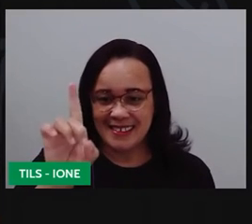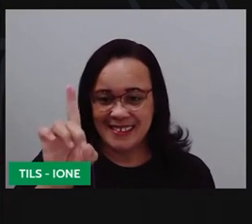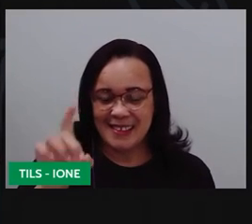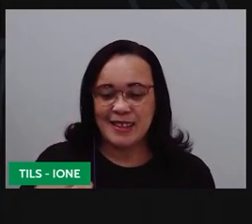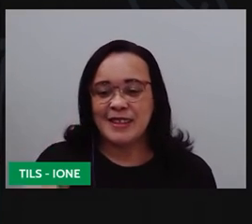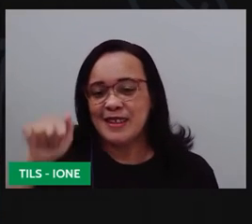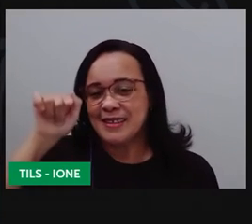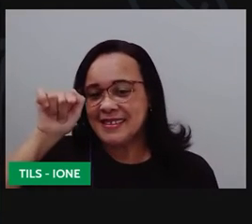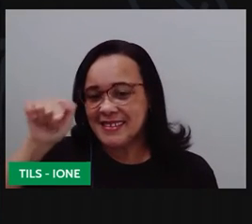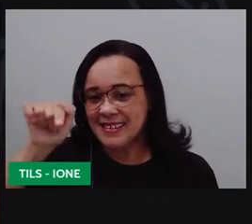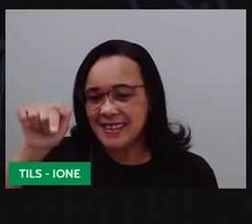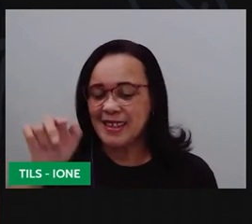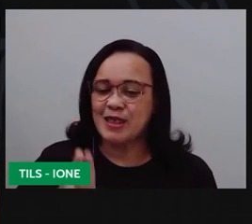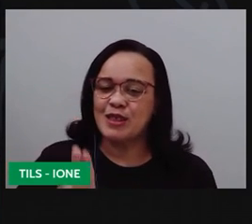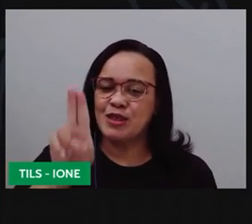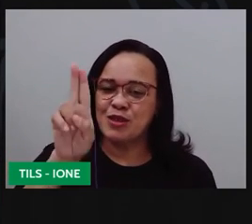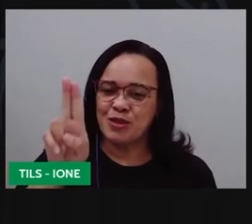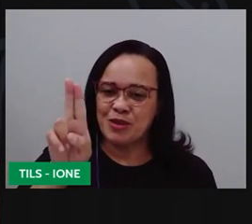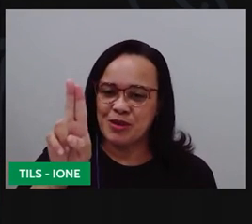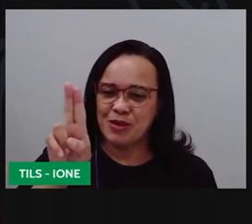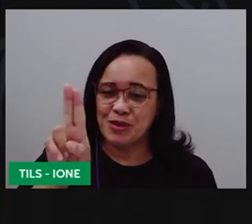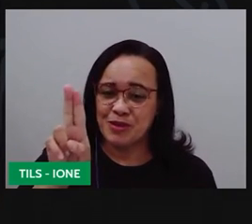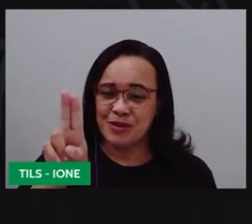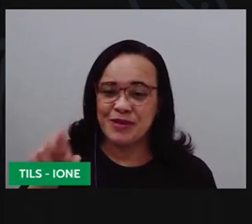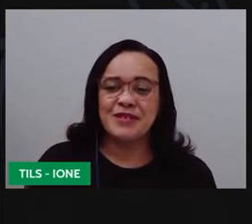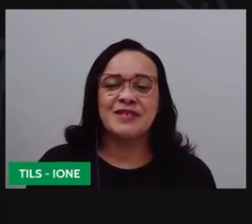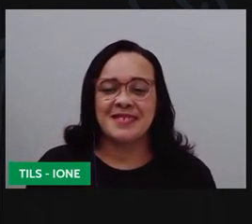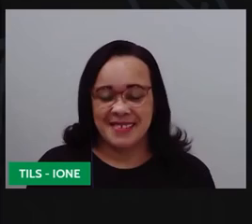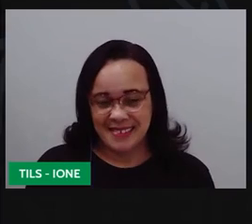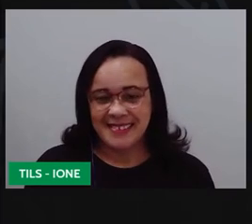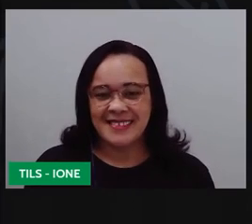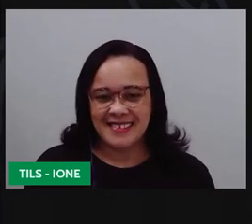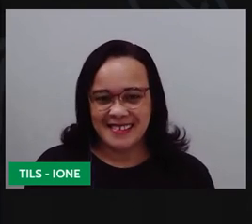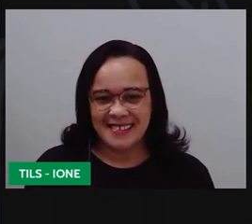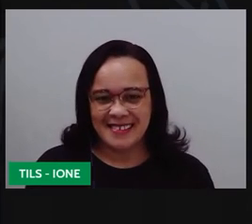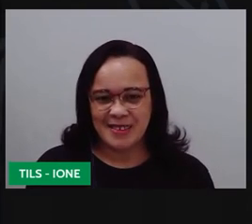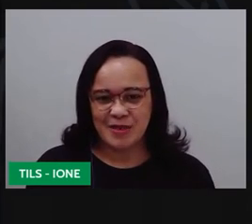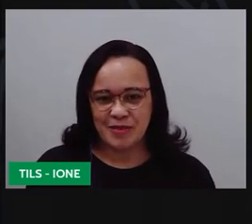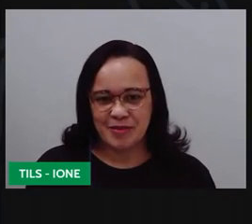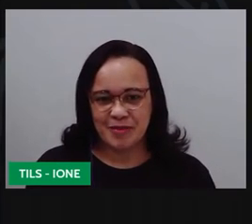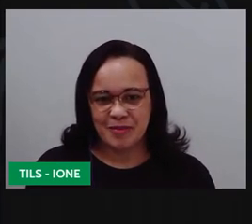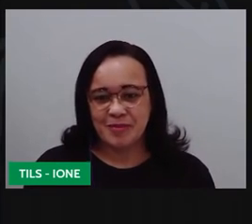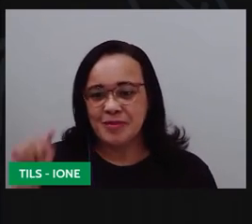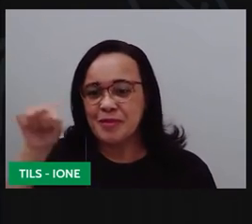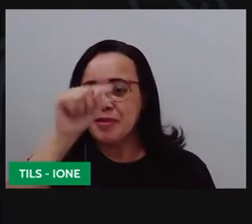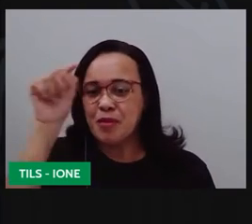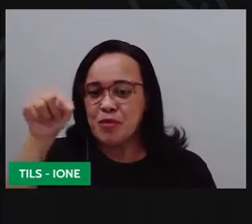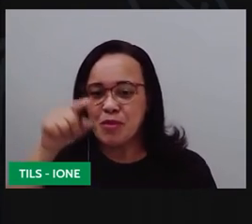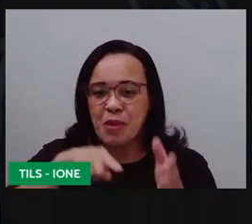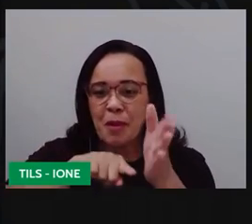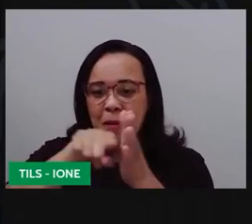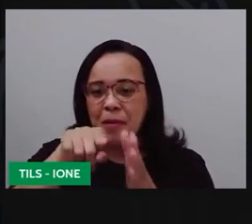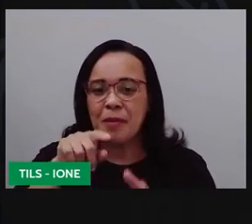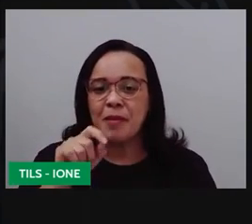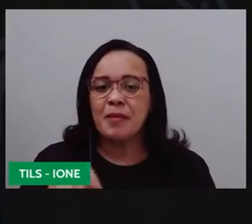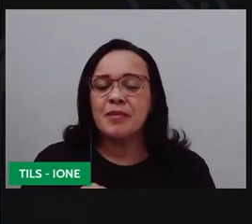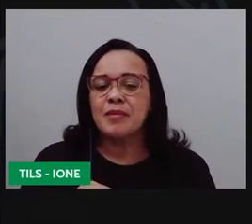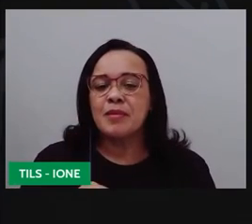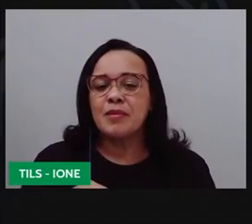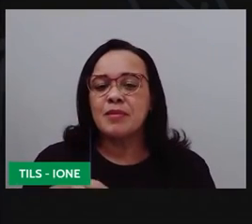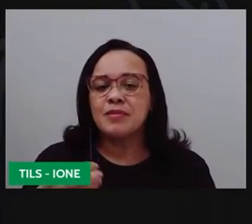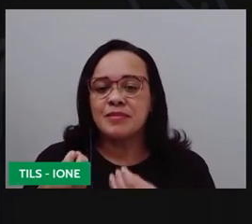7 unidades então isso aqui ó a minha coxinha aqui do início da